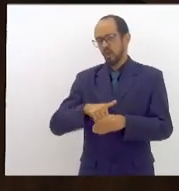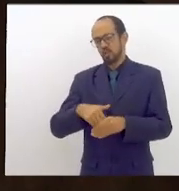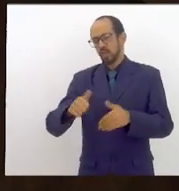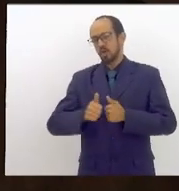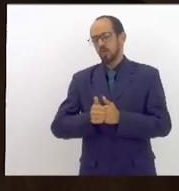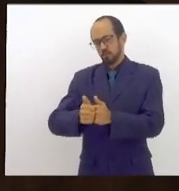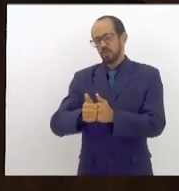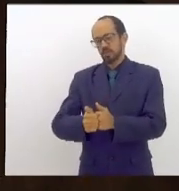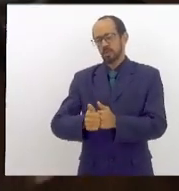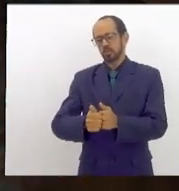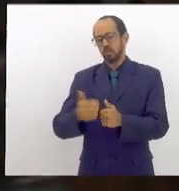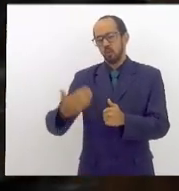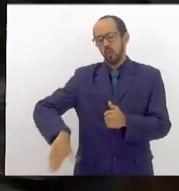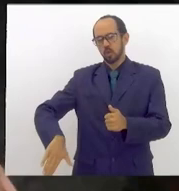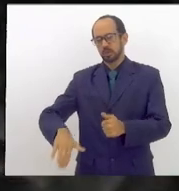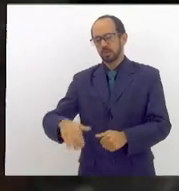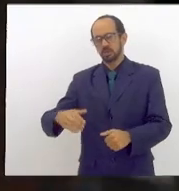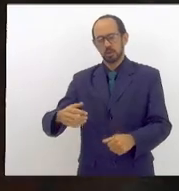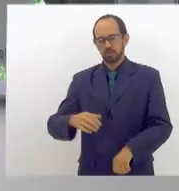o voto divergente